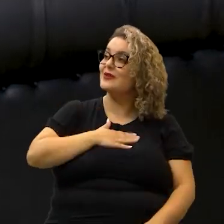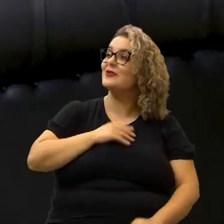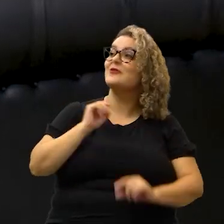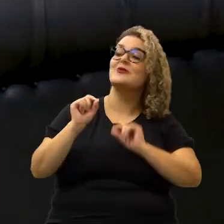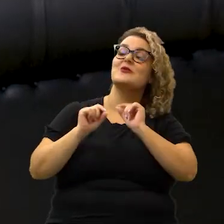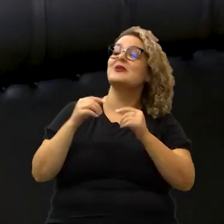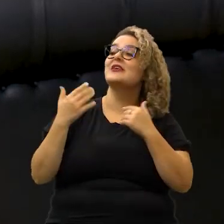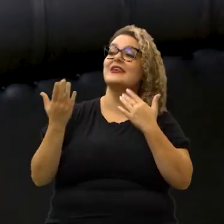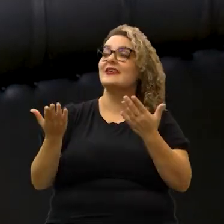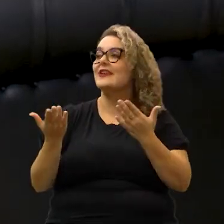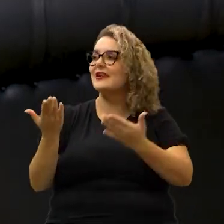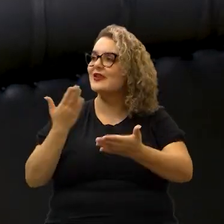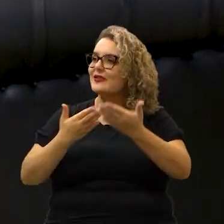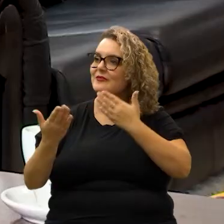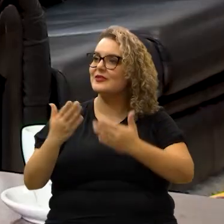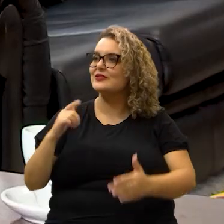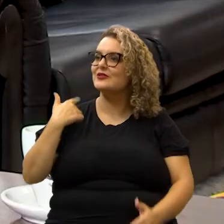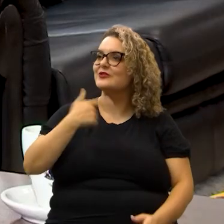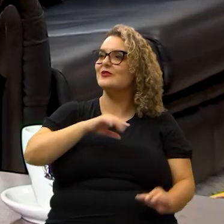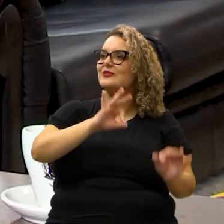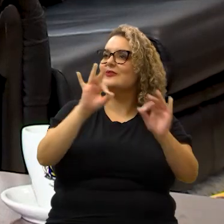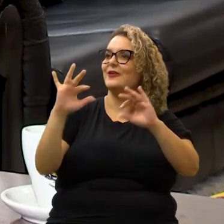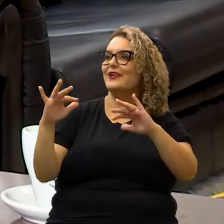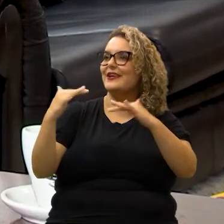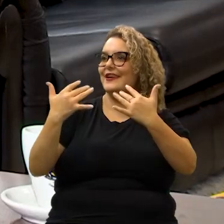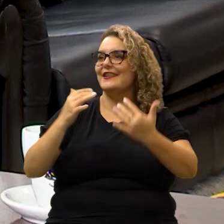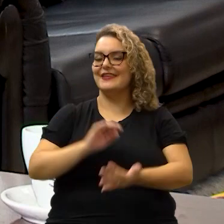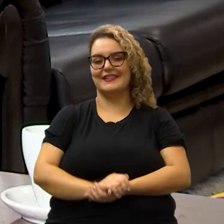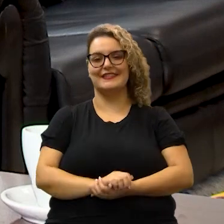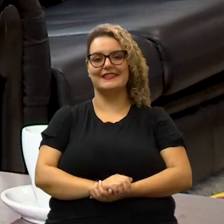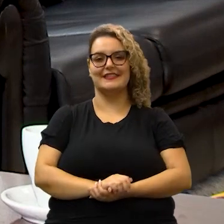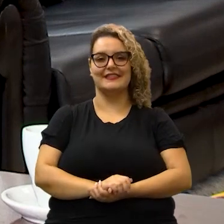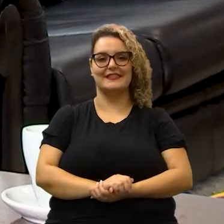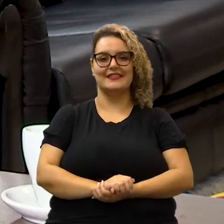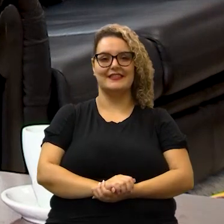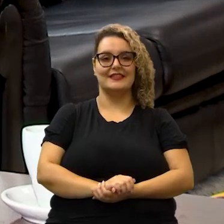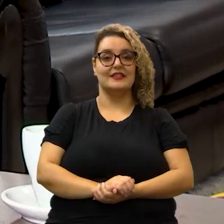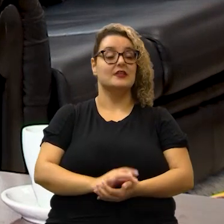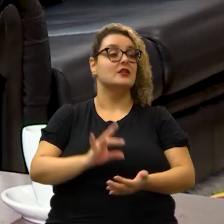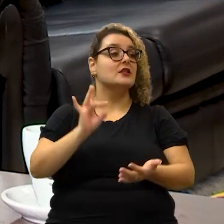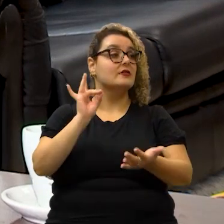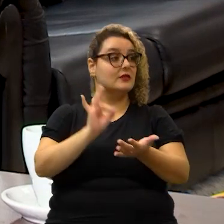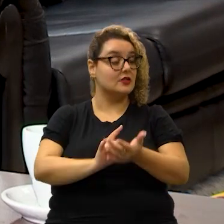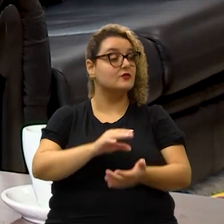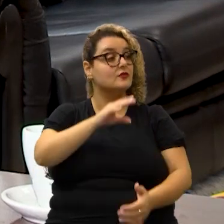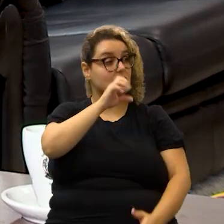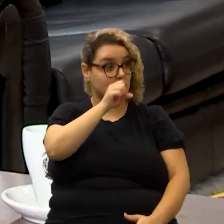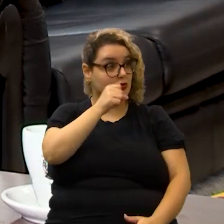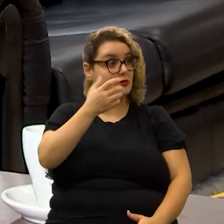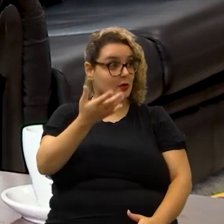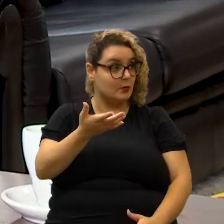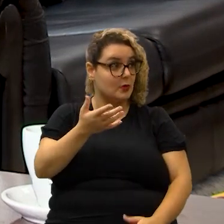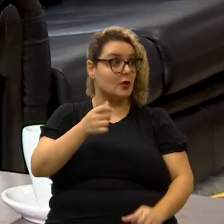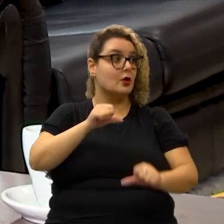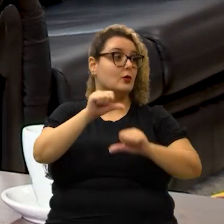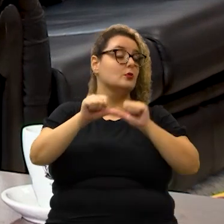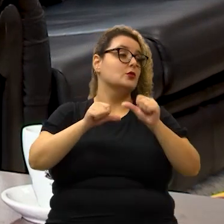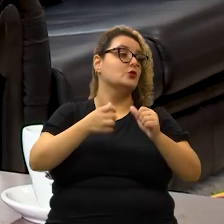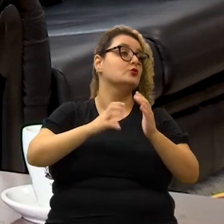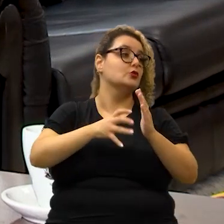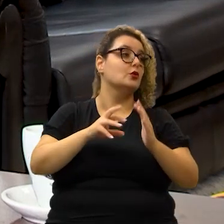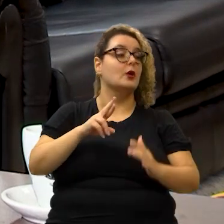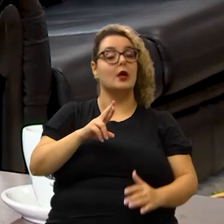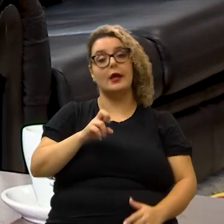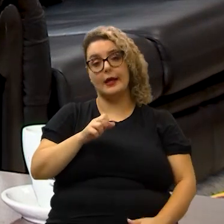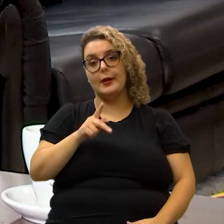e compartilha com nossos telespectadores. Verdade. Na verdade, foi no sábado. Eu mudei para o Partido Republicanos, né?